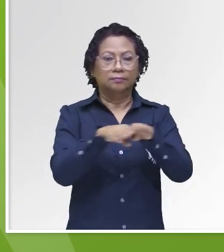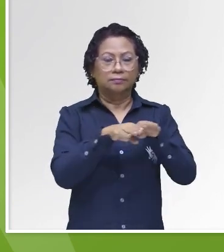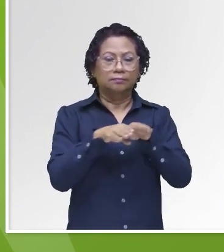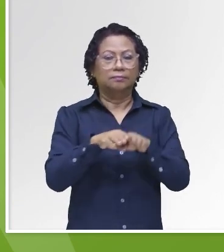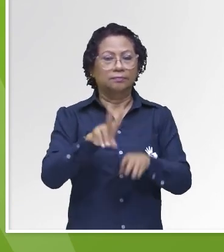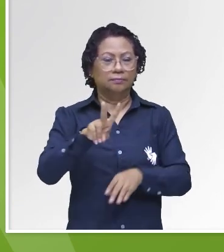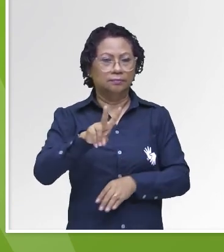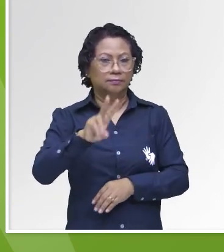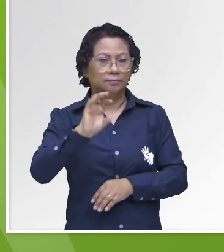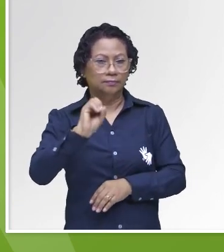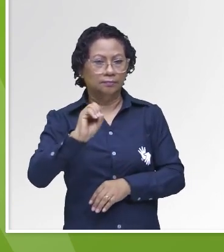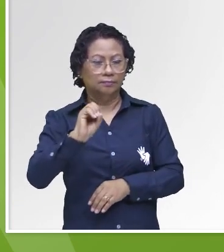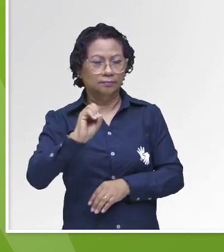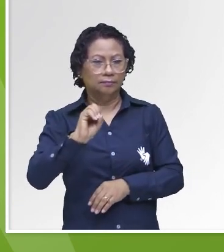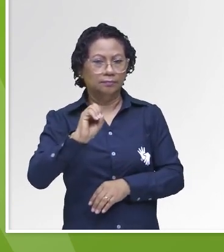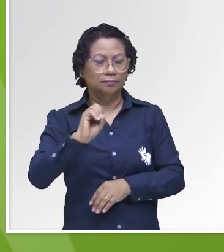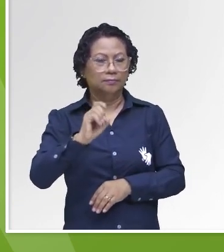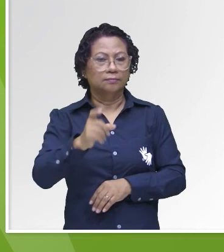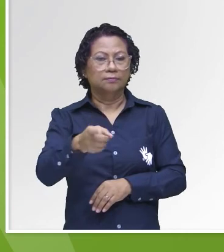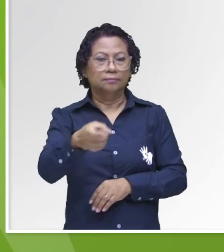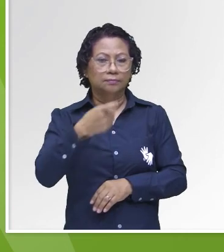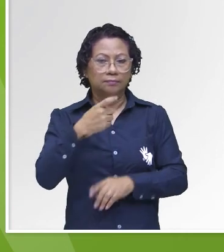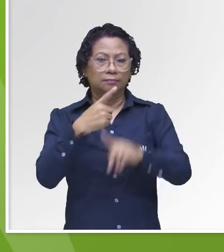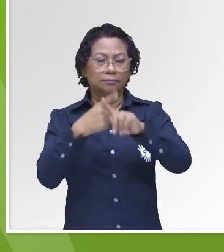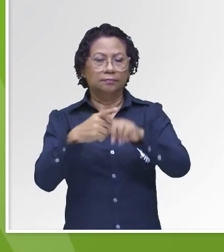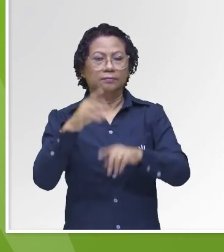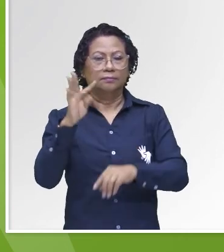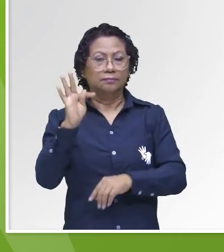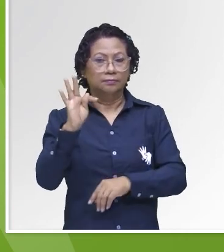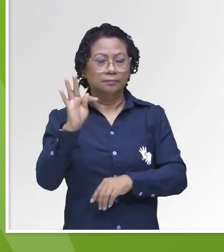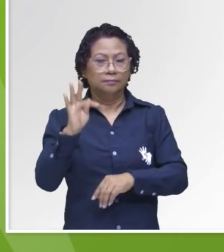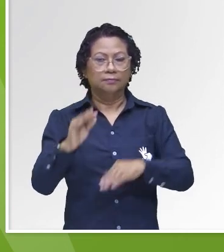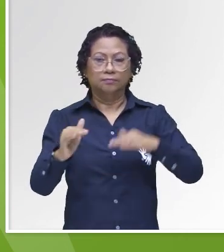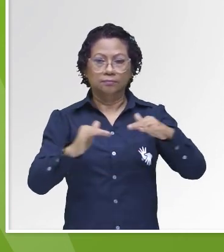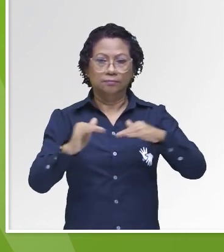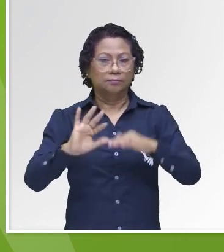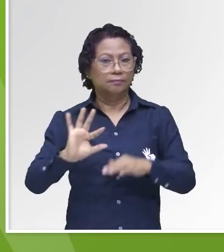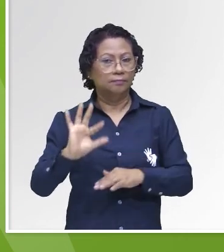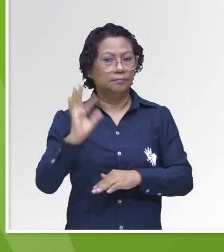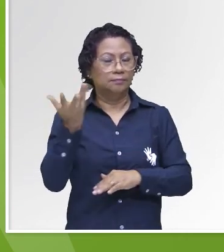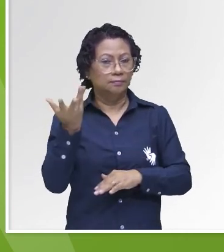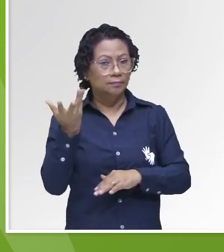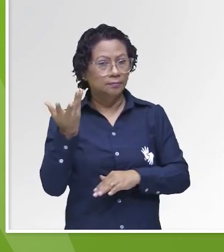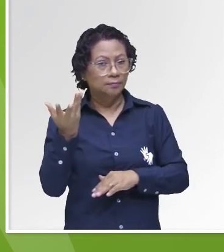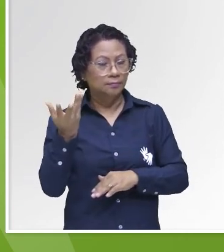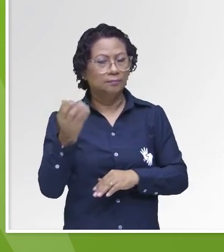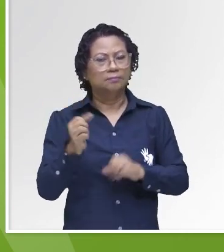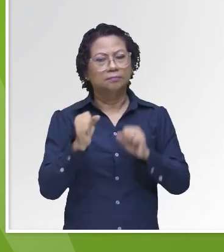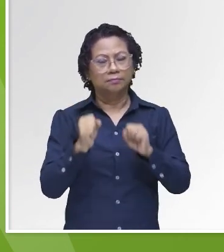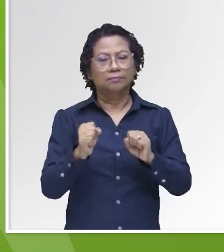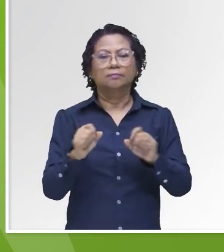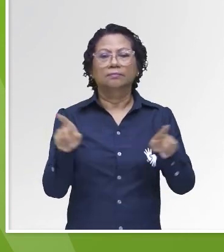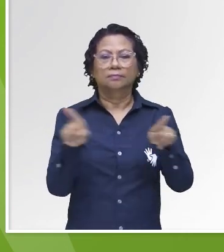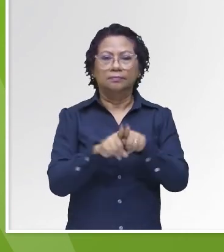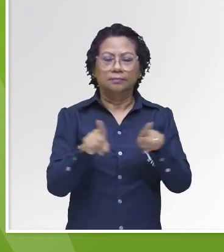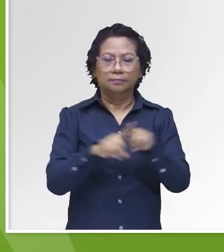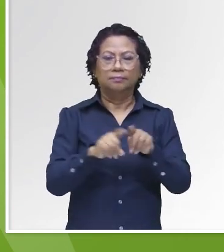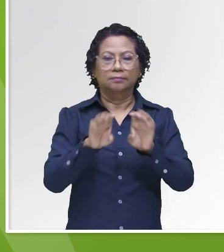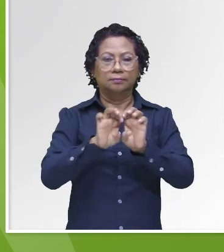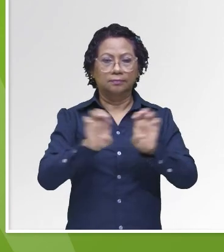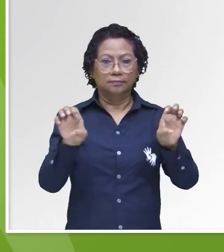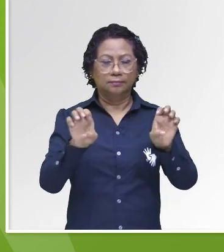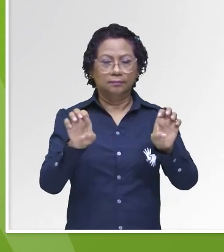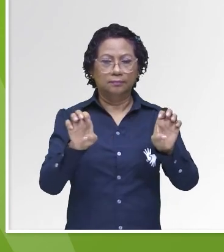V0x vezes o tempo, só que é o tempo do movimento completo, ou eu posso utilizar a equação do